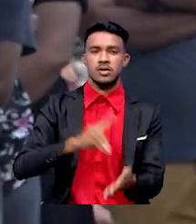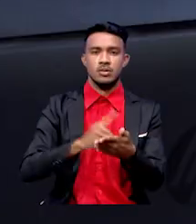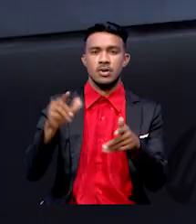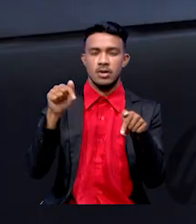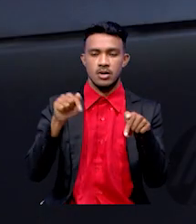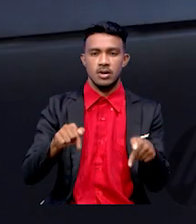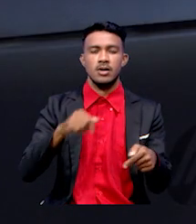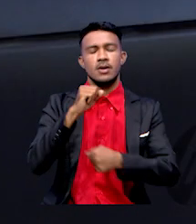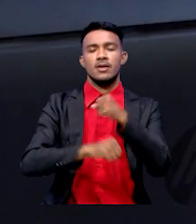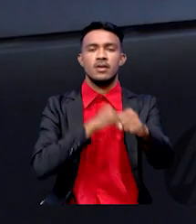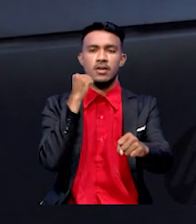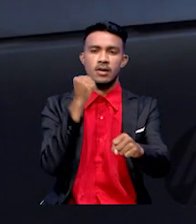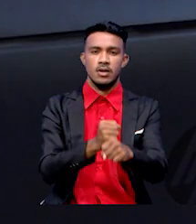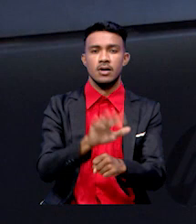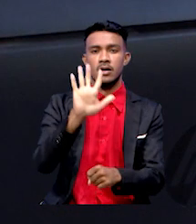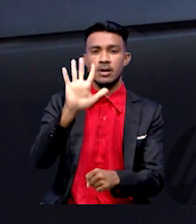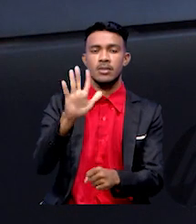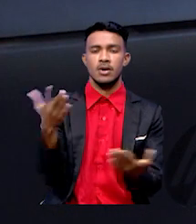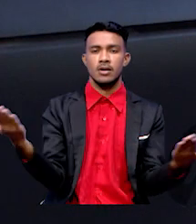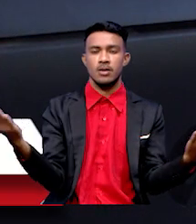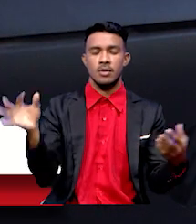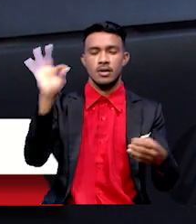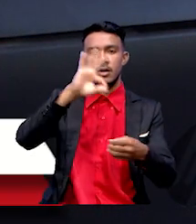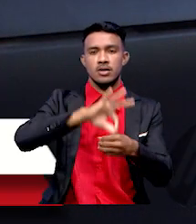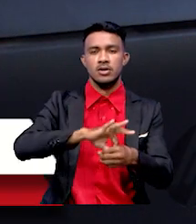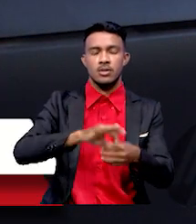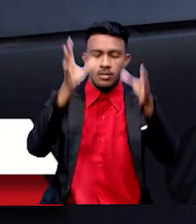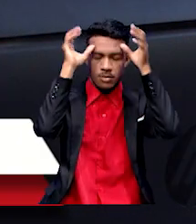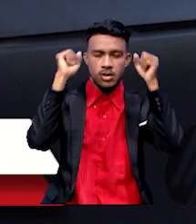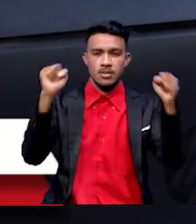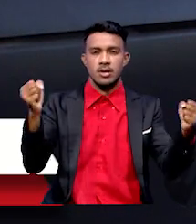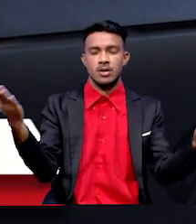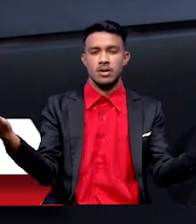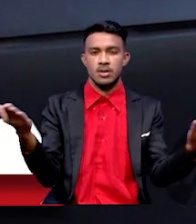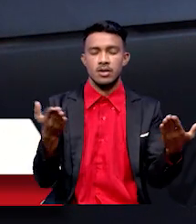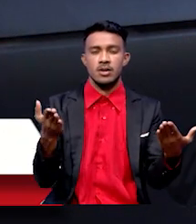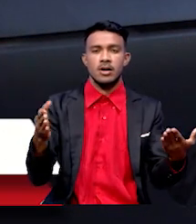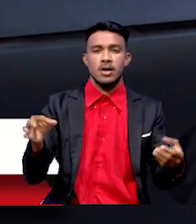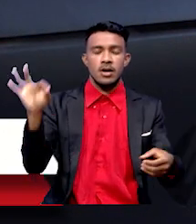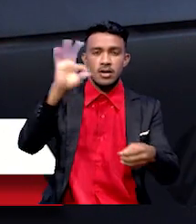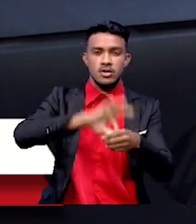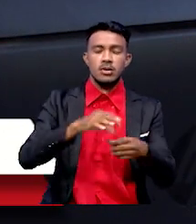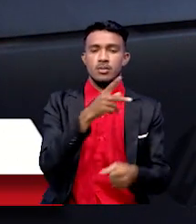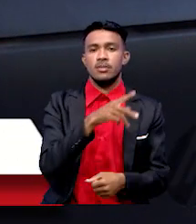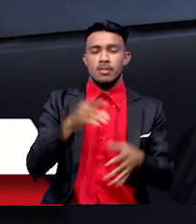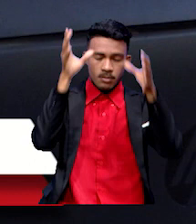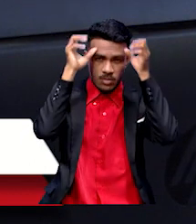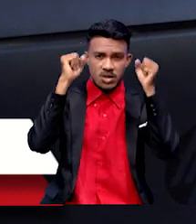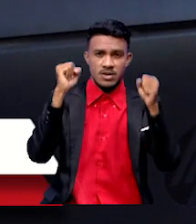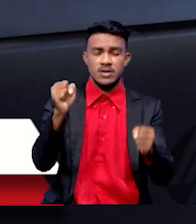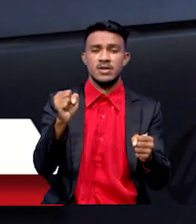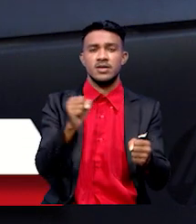cada tina lima nebema eleição parlamentares, eleição presidenciais, pela primeira vez acontece